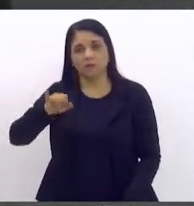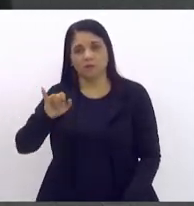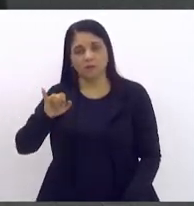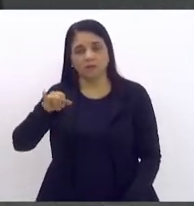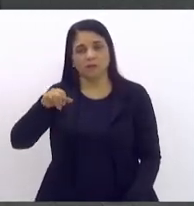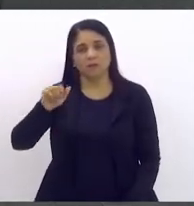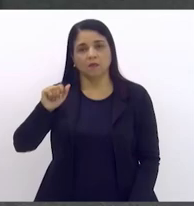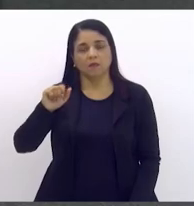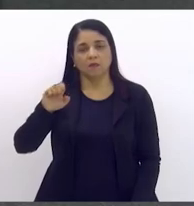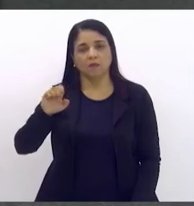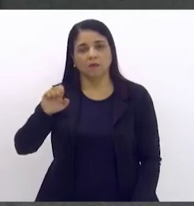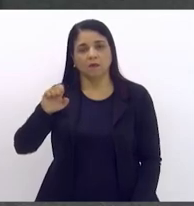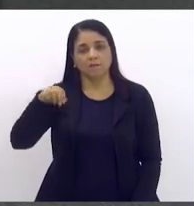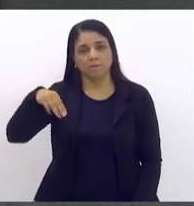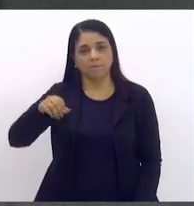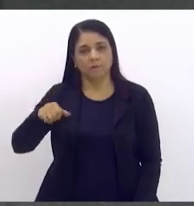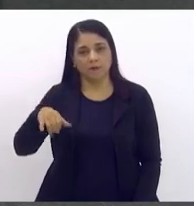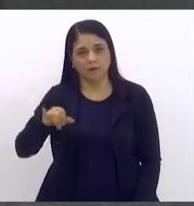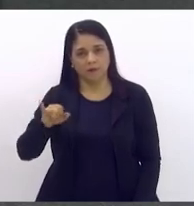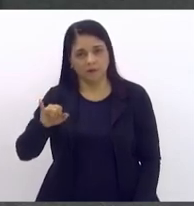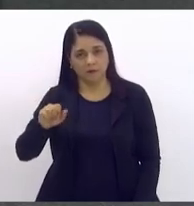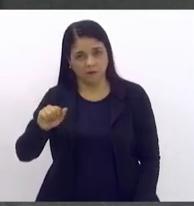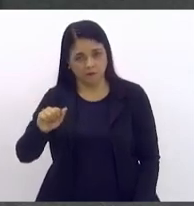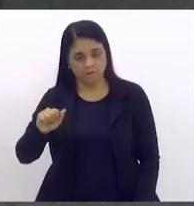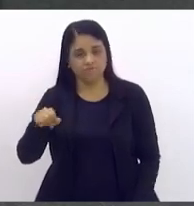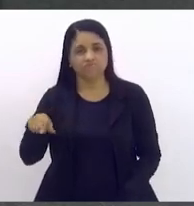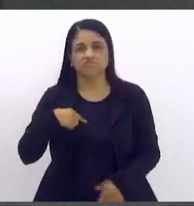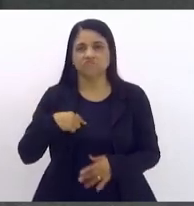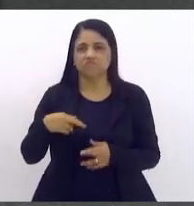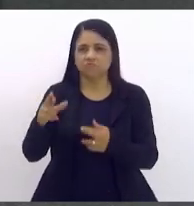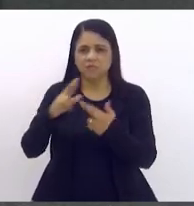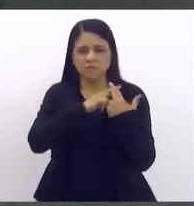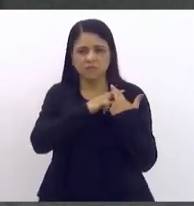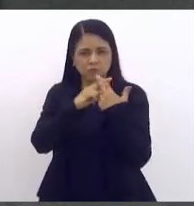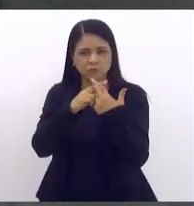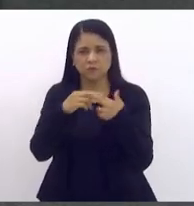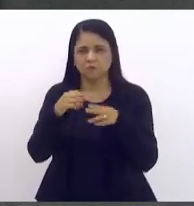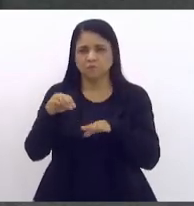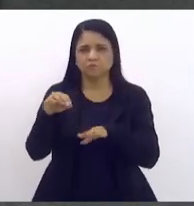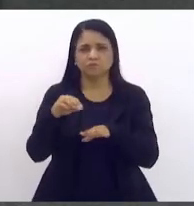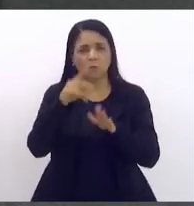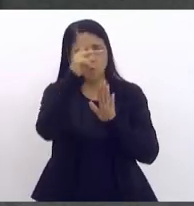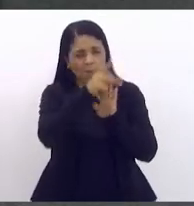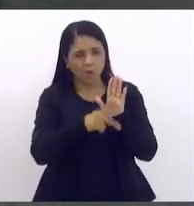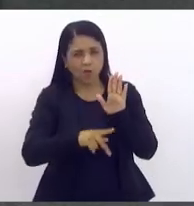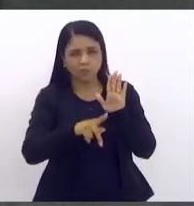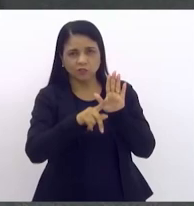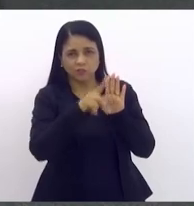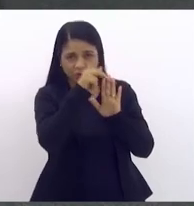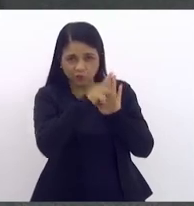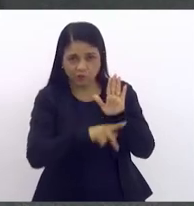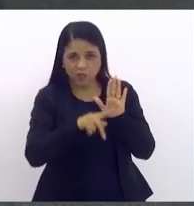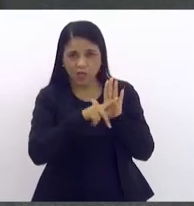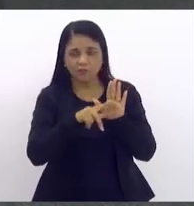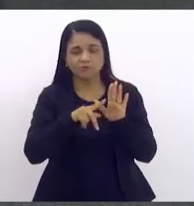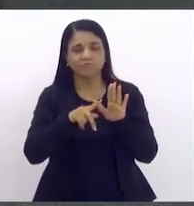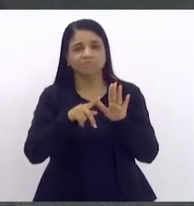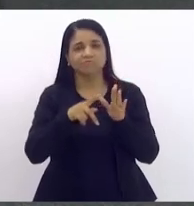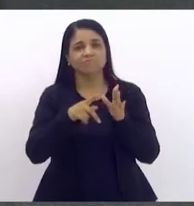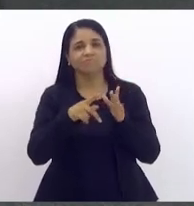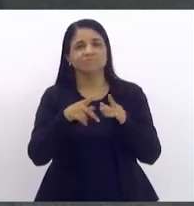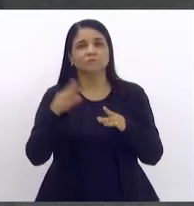maiores arquitetos mundiais, responsável pelos projetos de modernização do traçado arquitetônico